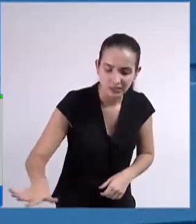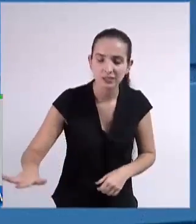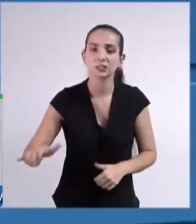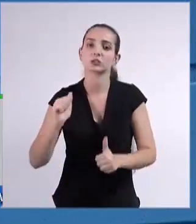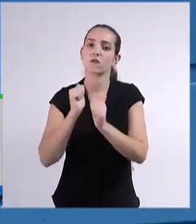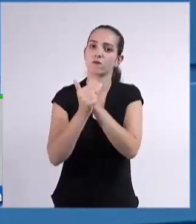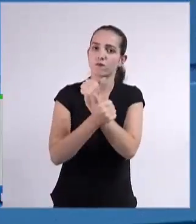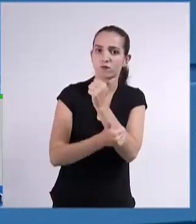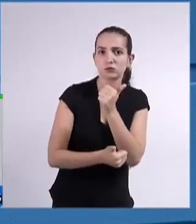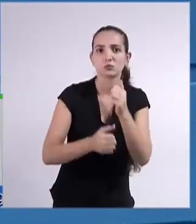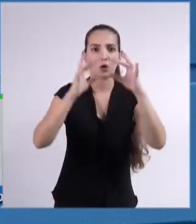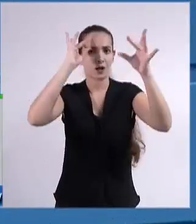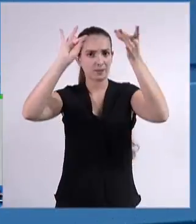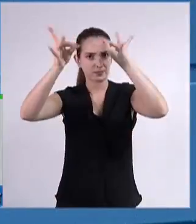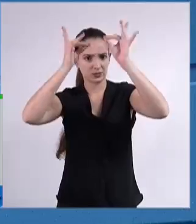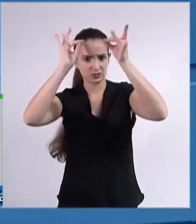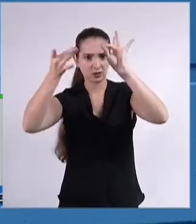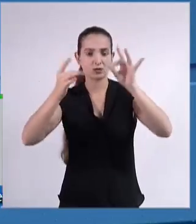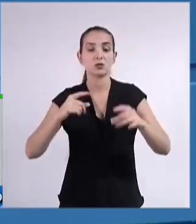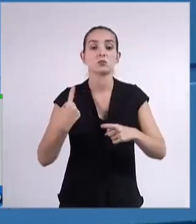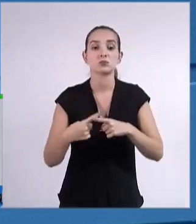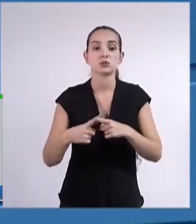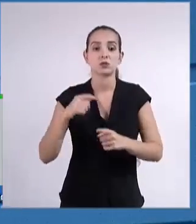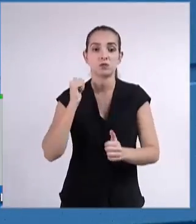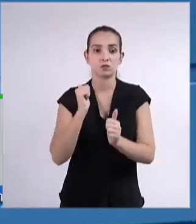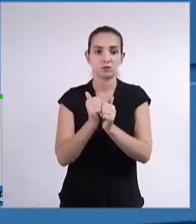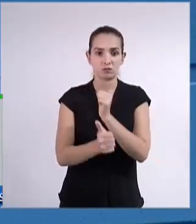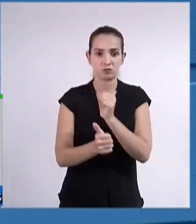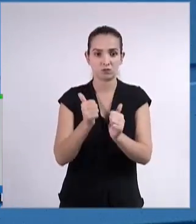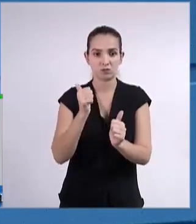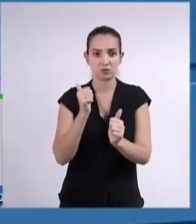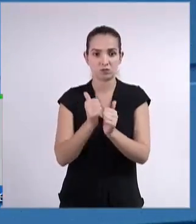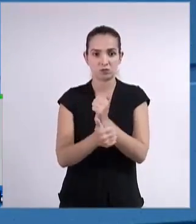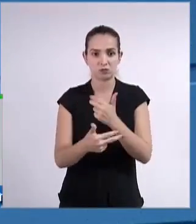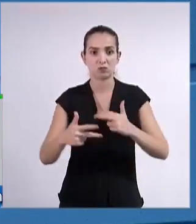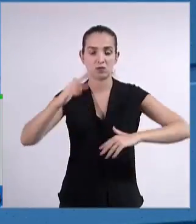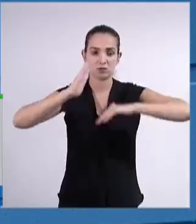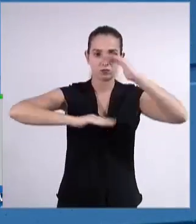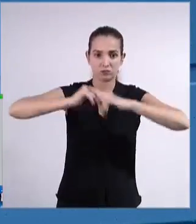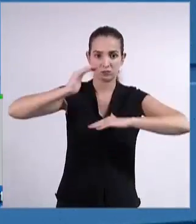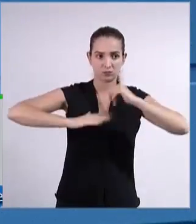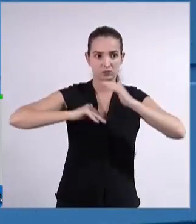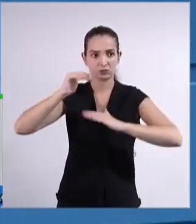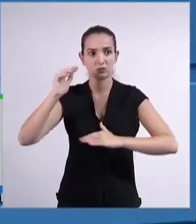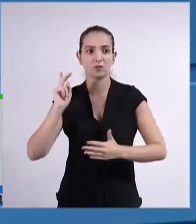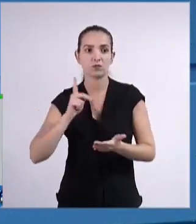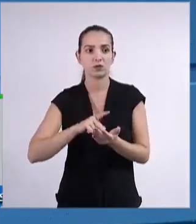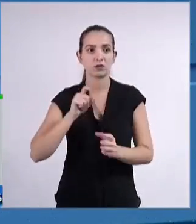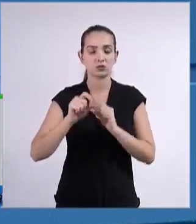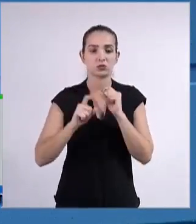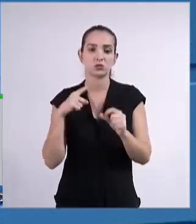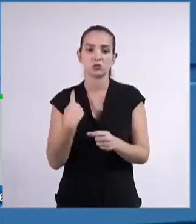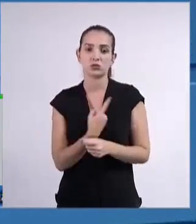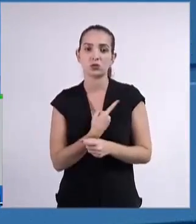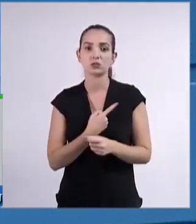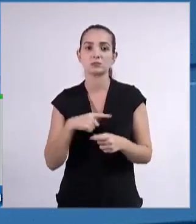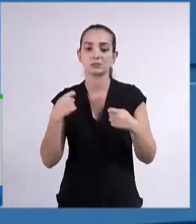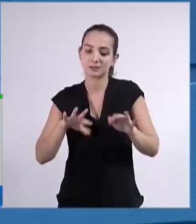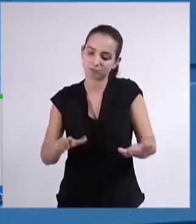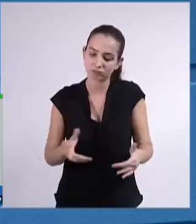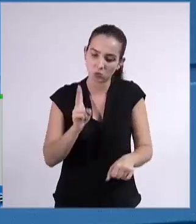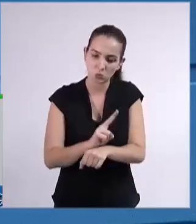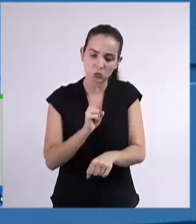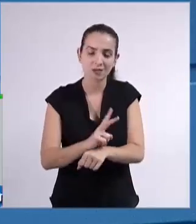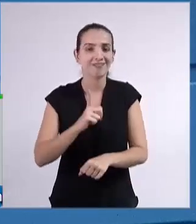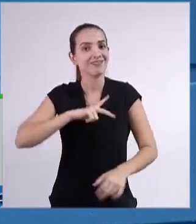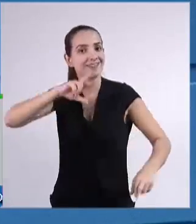no esporte amador. O futebol profissional, de fato, nós precisamos resgatar a credibilidade